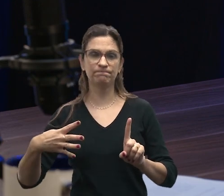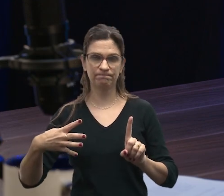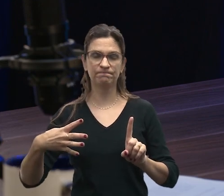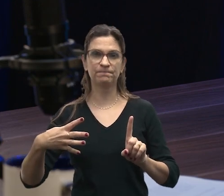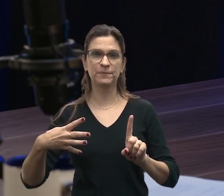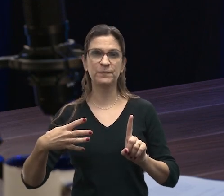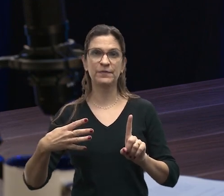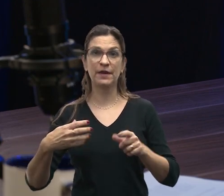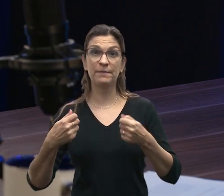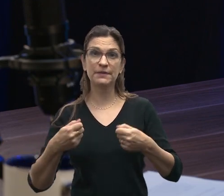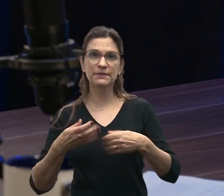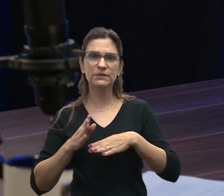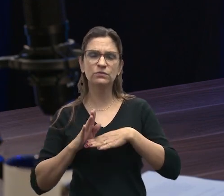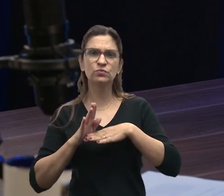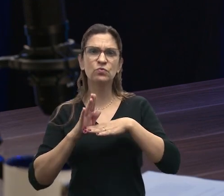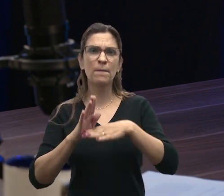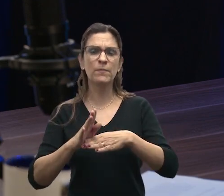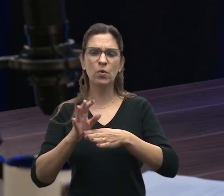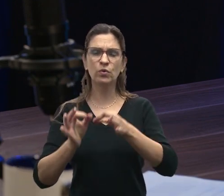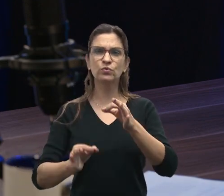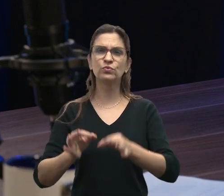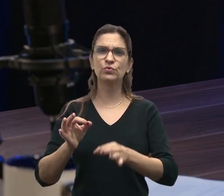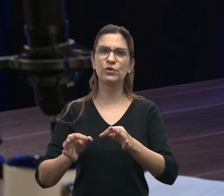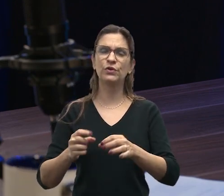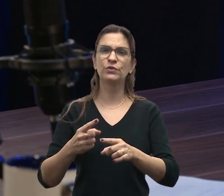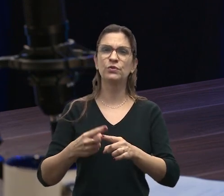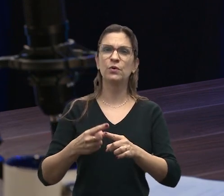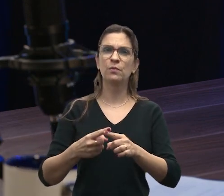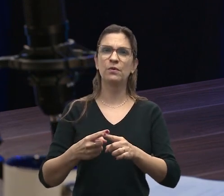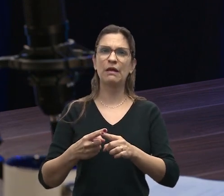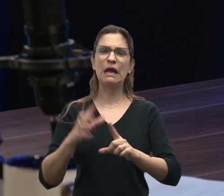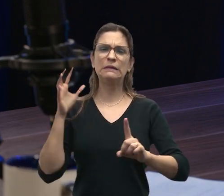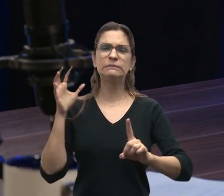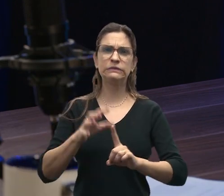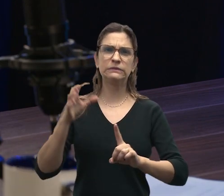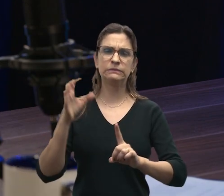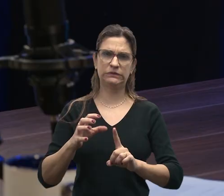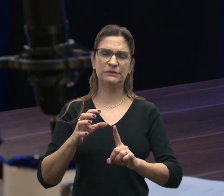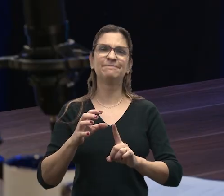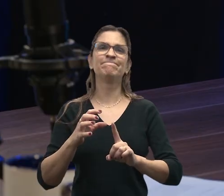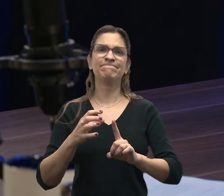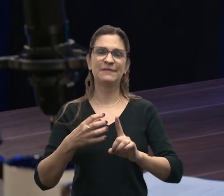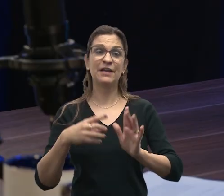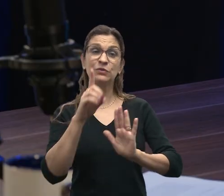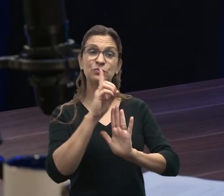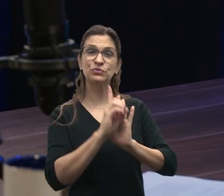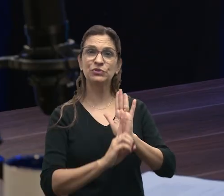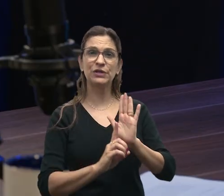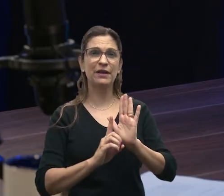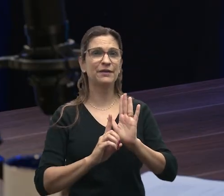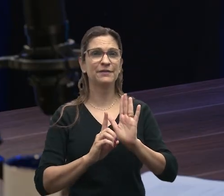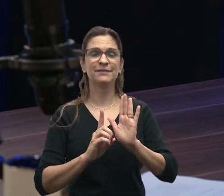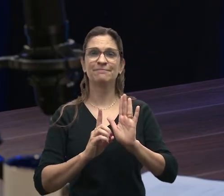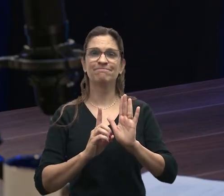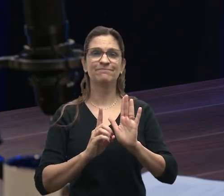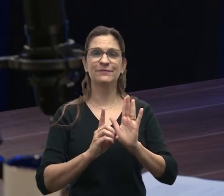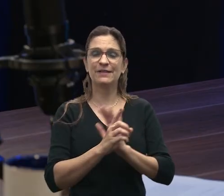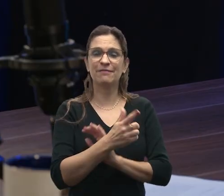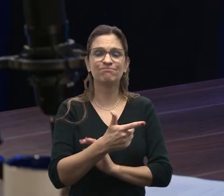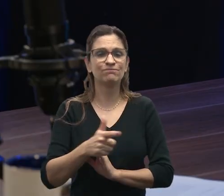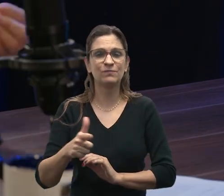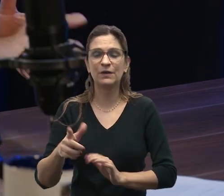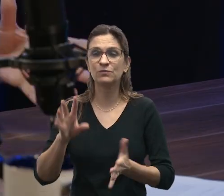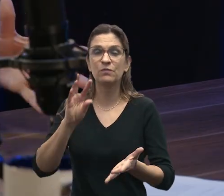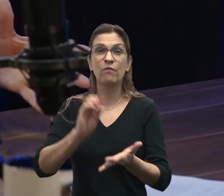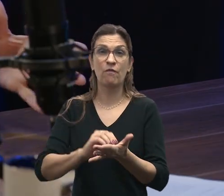direitos. Né? Tem preconceito, tem dificuldade para emprego, tem dificuldade para uma série de coisas, e que precisa ter,